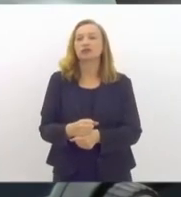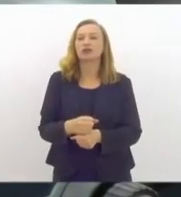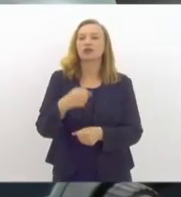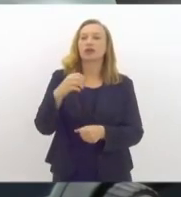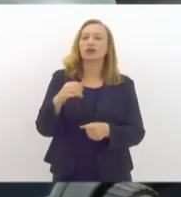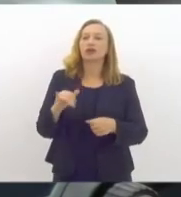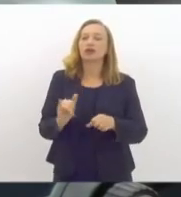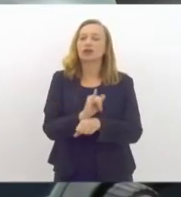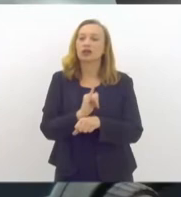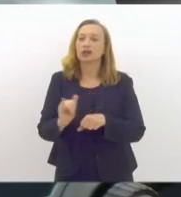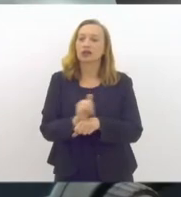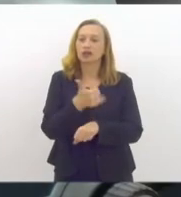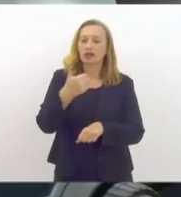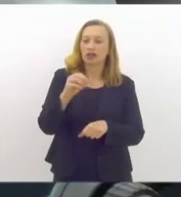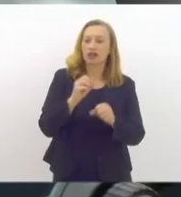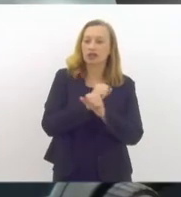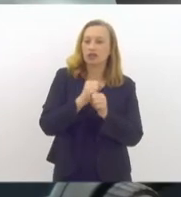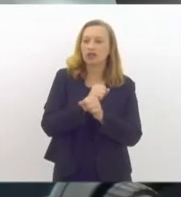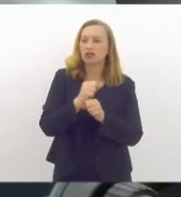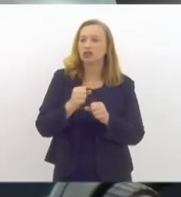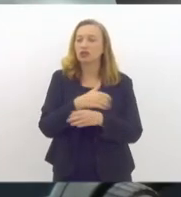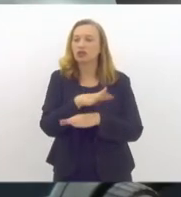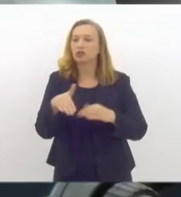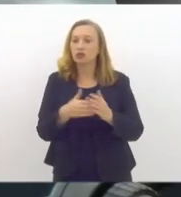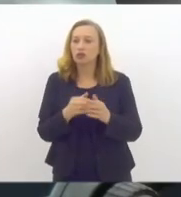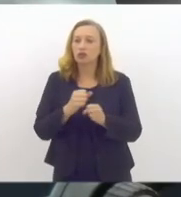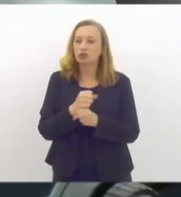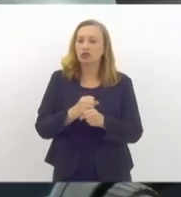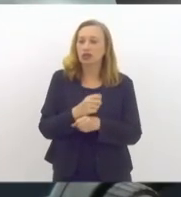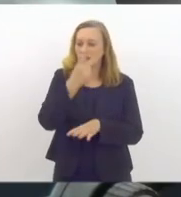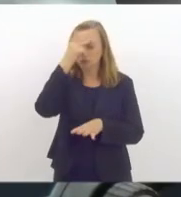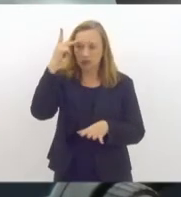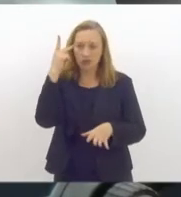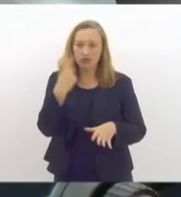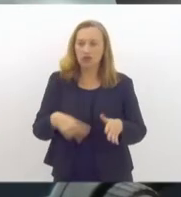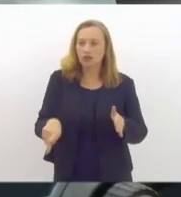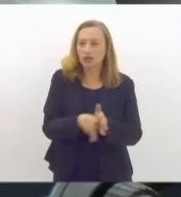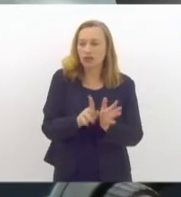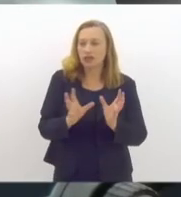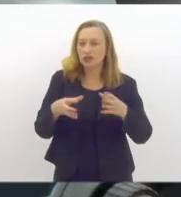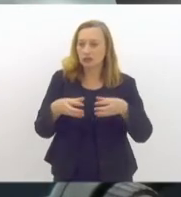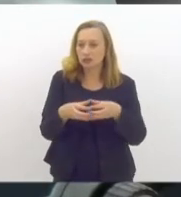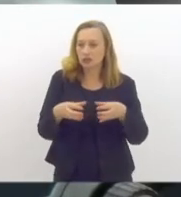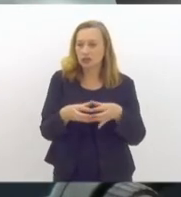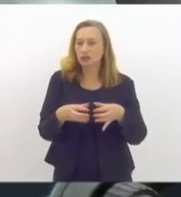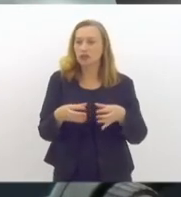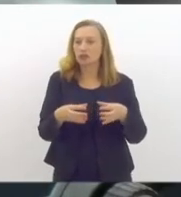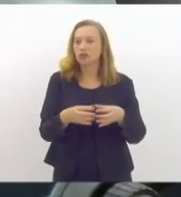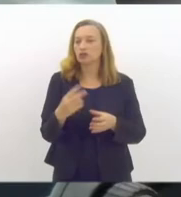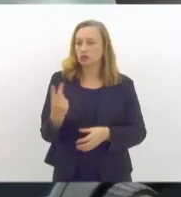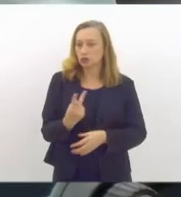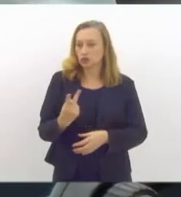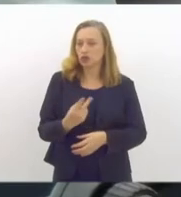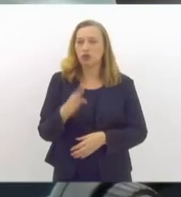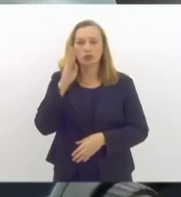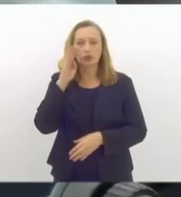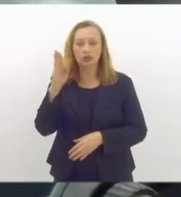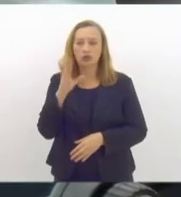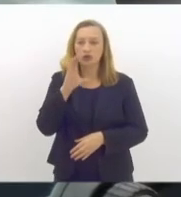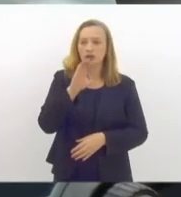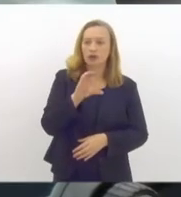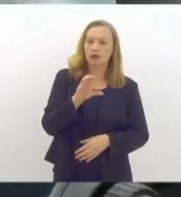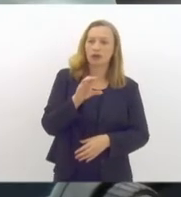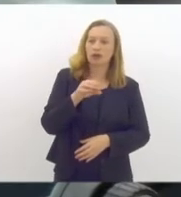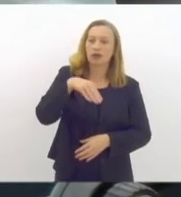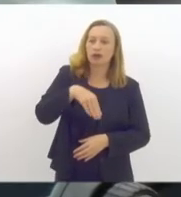anos, e, durante todos esses anos, as pessoas que passaram pelo comitê, pelo mecanismo, e principalmente pelo mecanismo, precisam